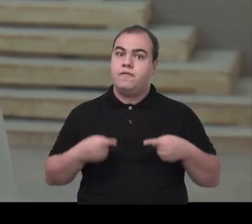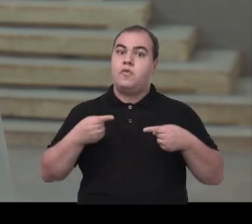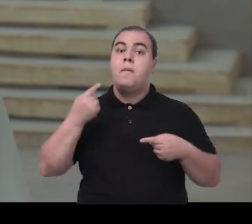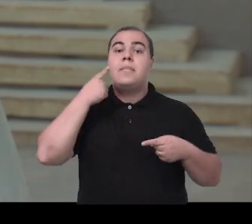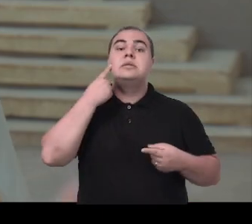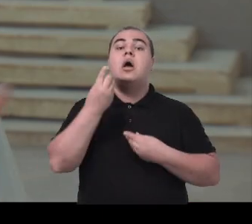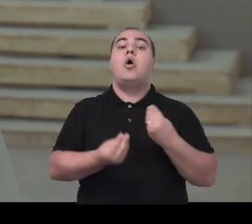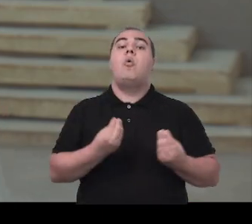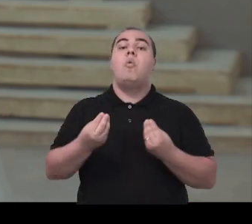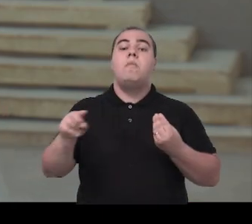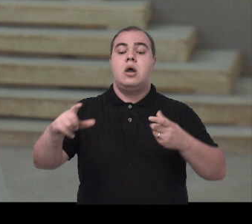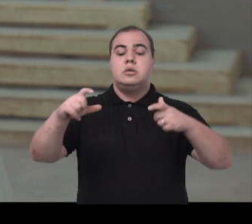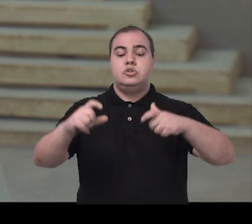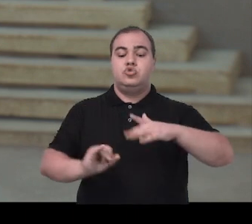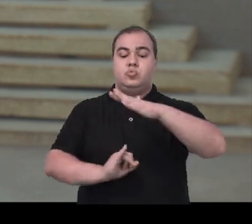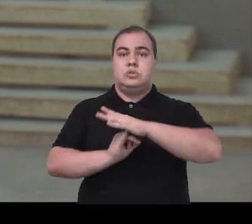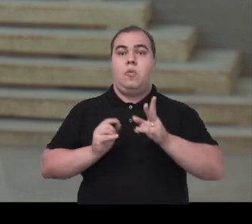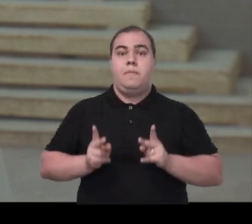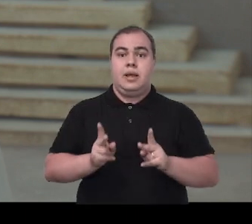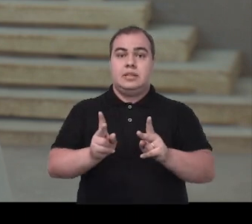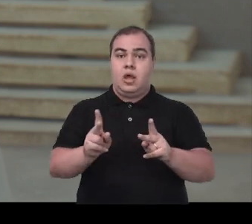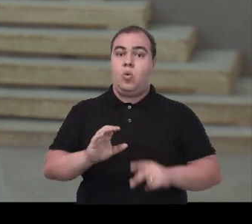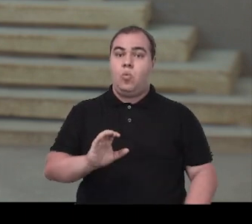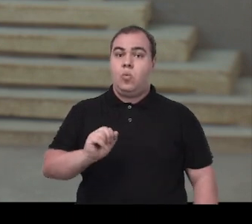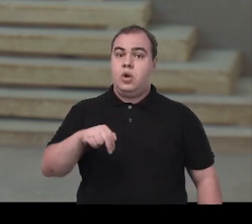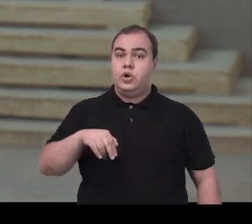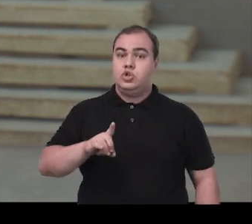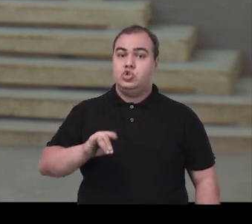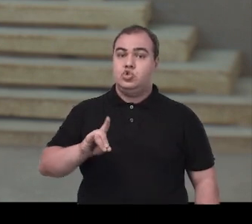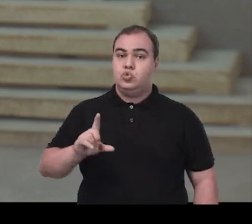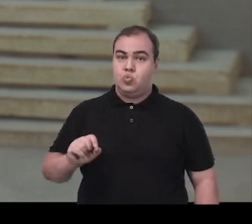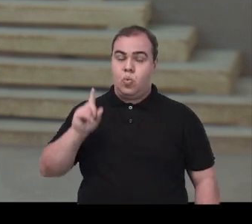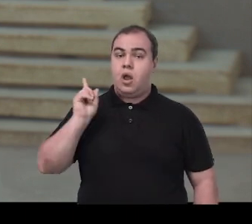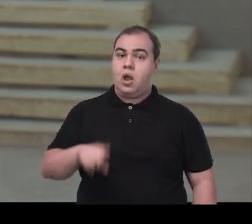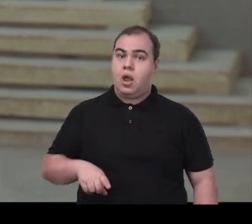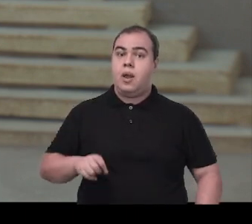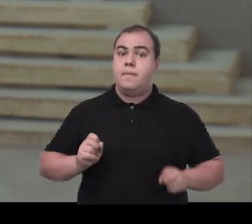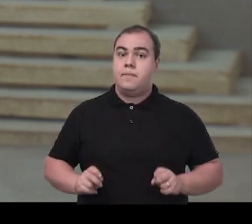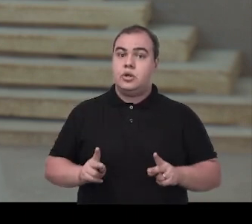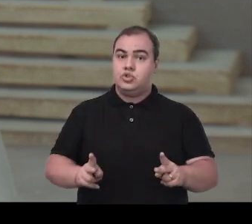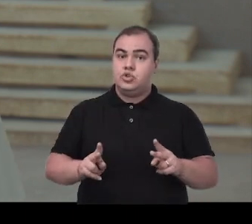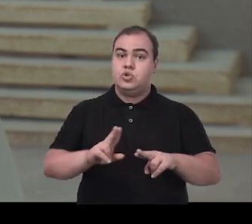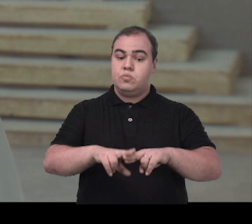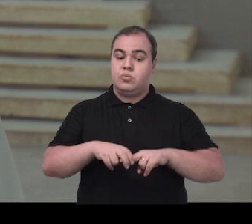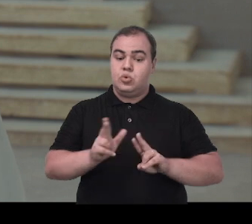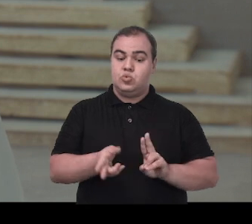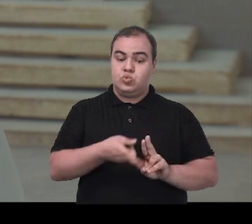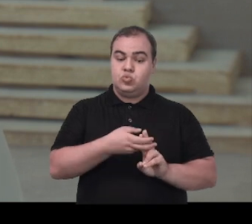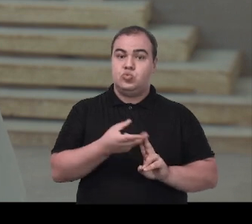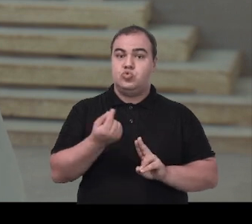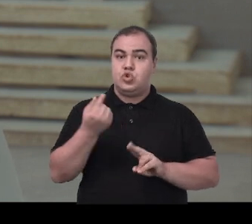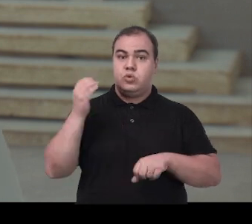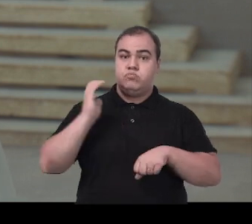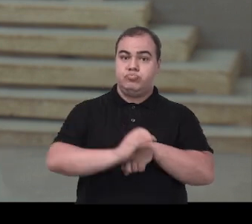daqui para frente até como que essa instituição ela vai se manter, né? O Cândido ele é mantido pelo SUS, por dinheiro